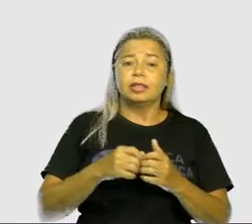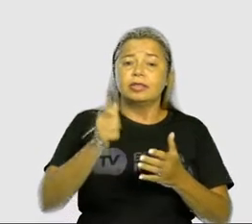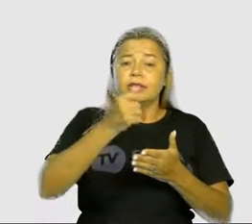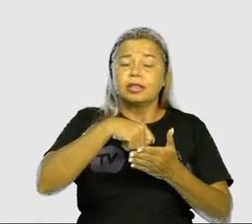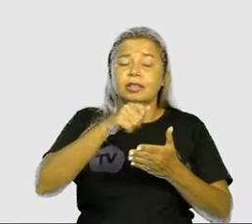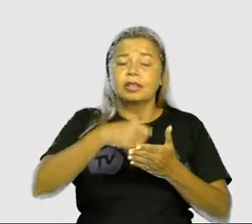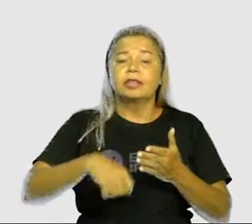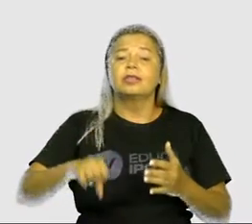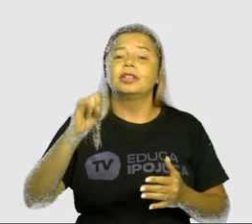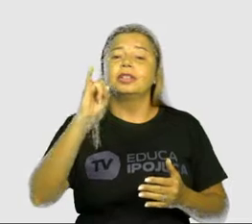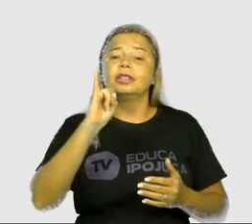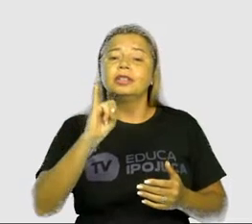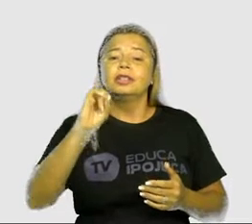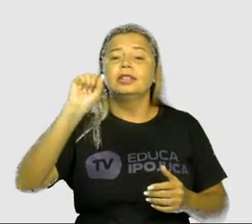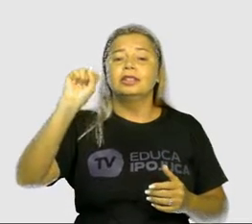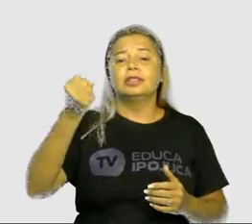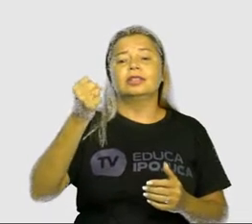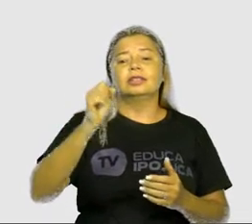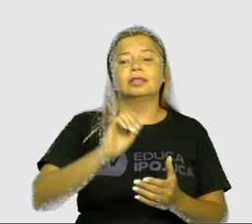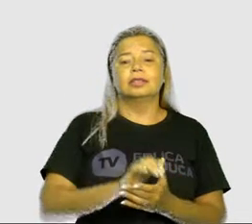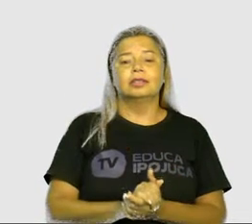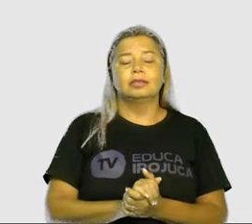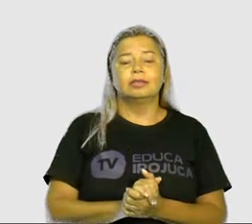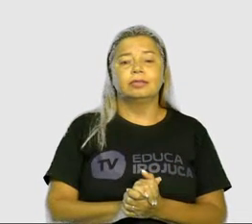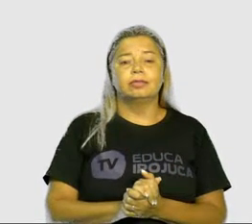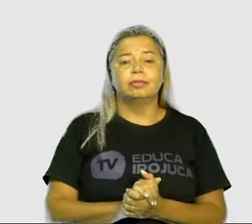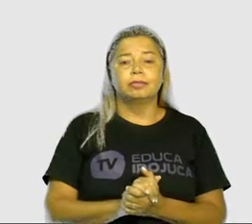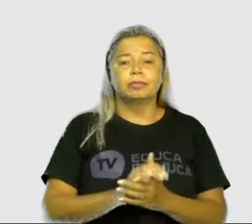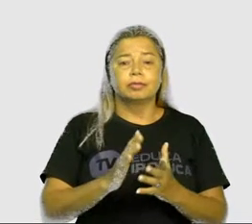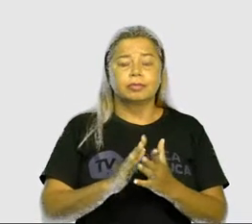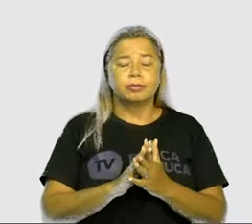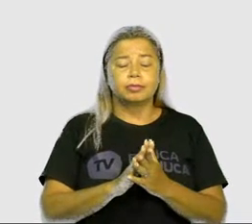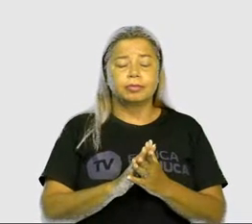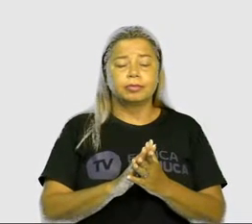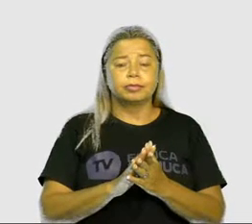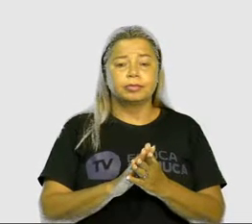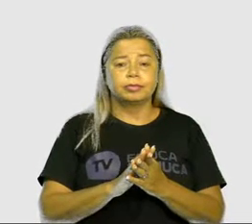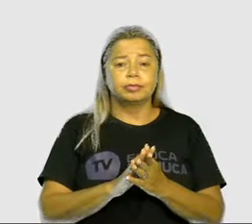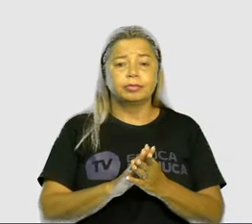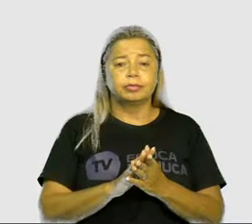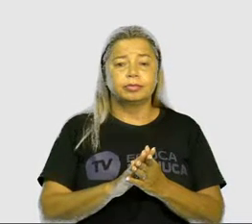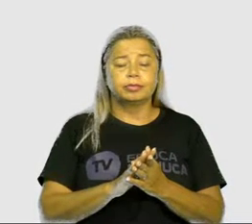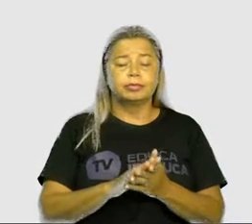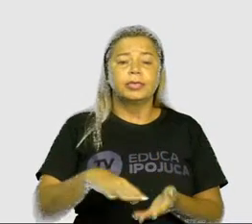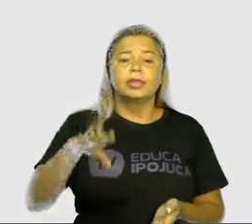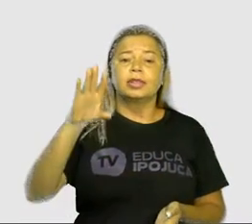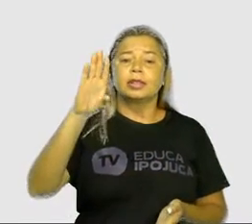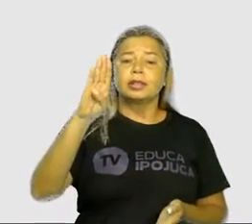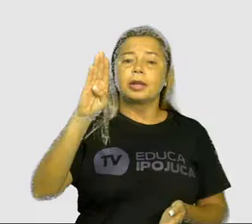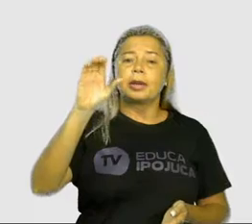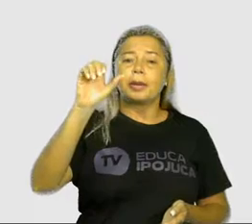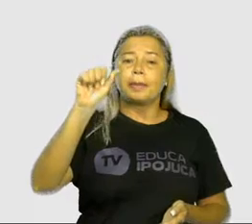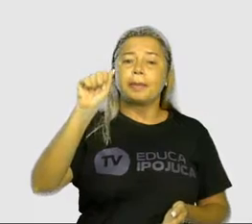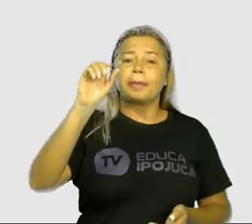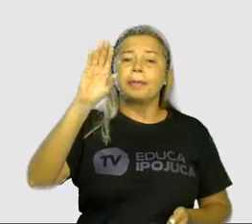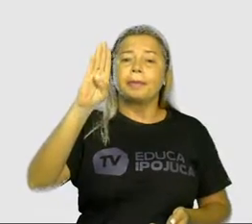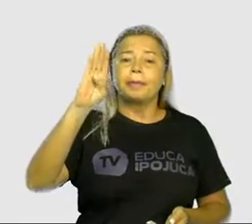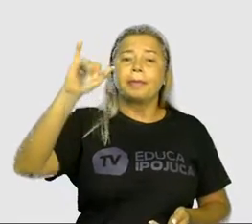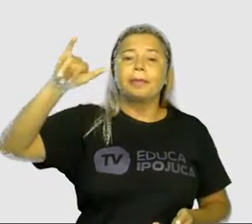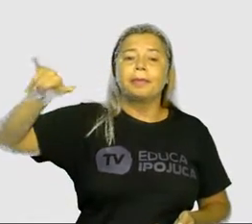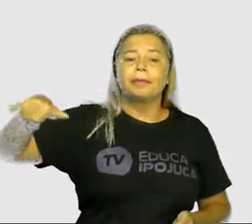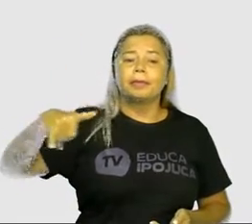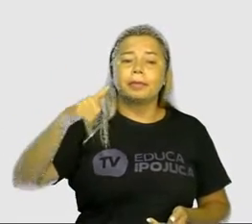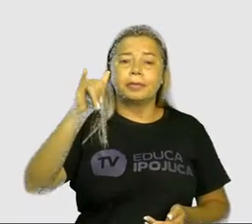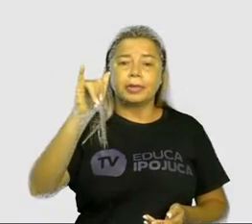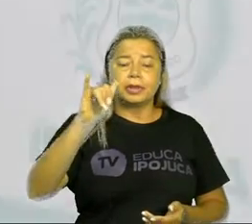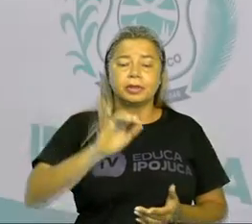I-E-S. Acabou-se. Olha aqui, ó. Baby terminou com Y. Antes do Y tem a letra